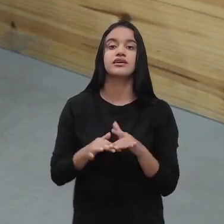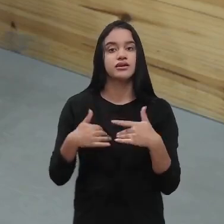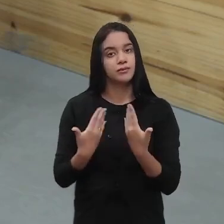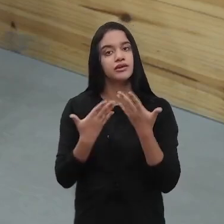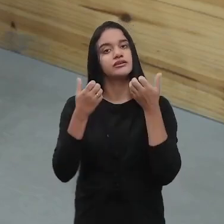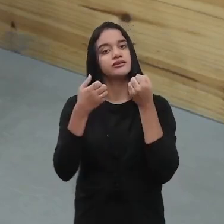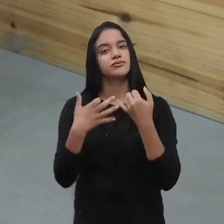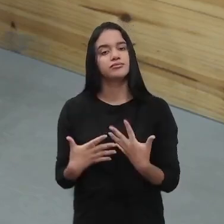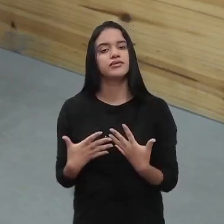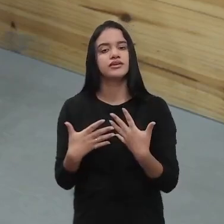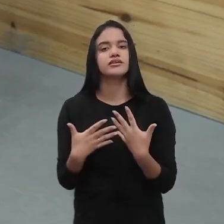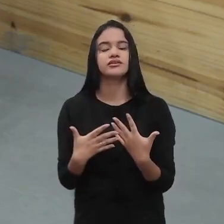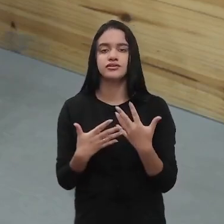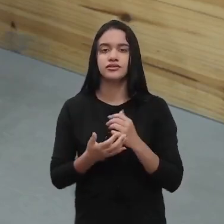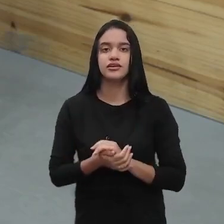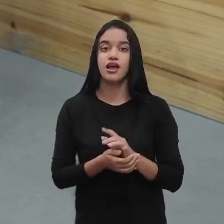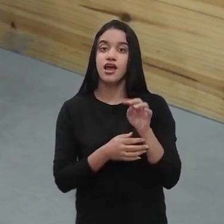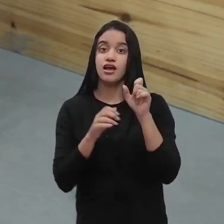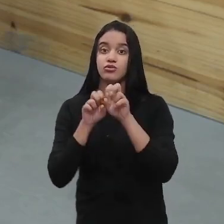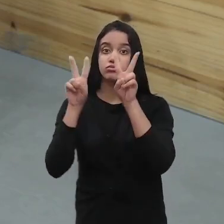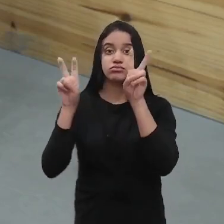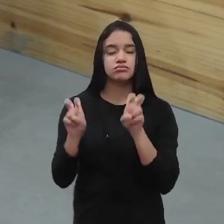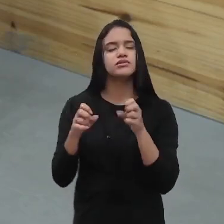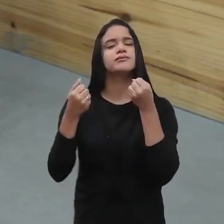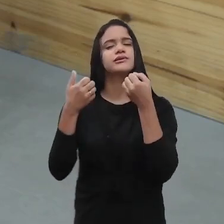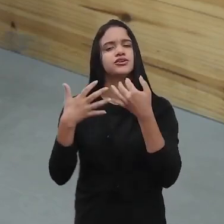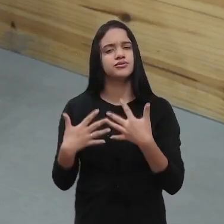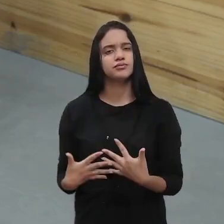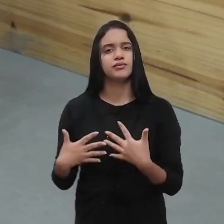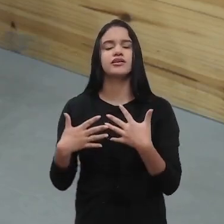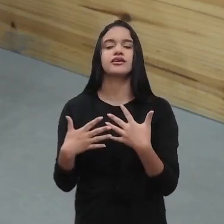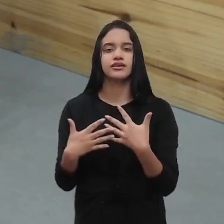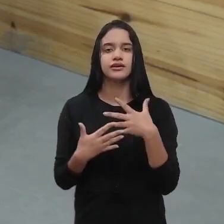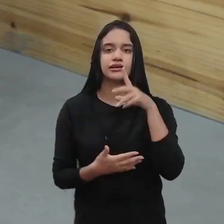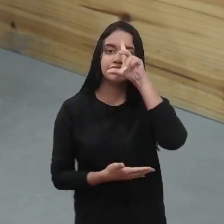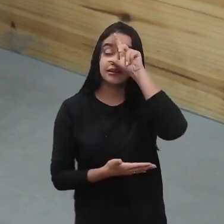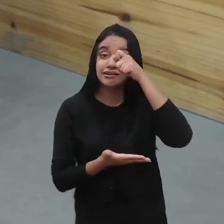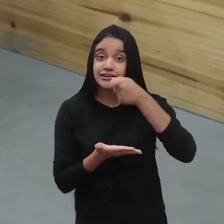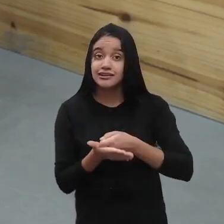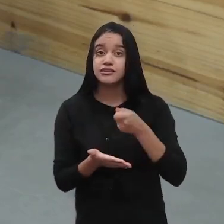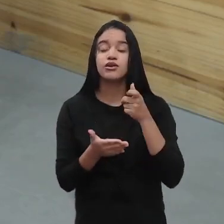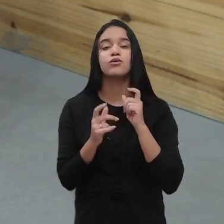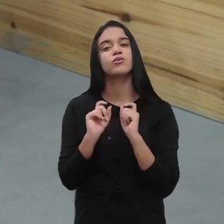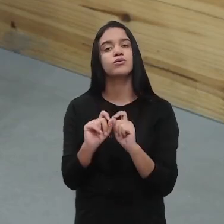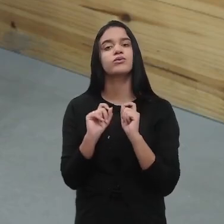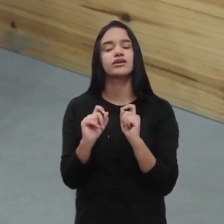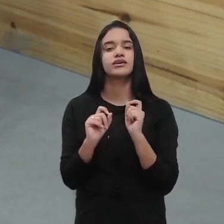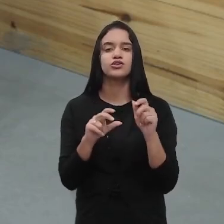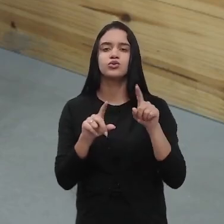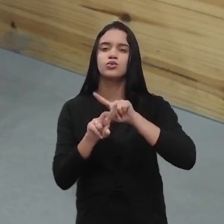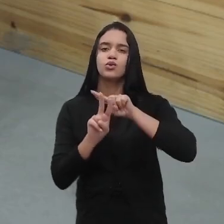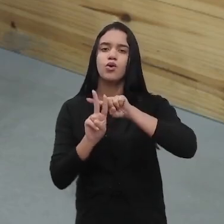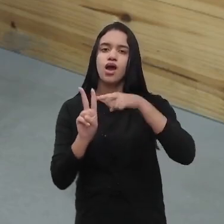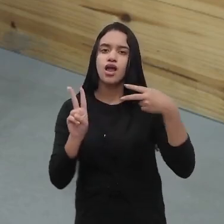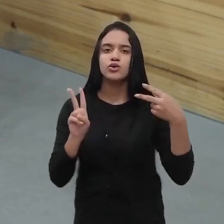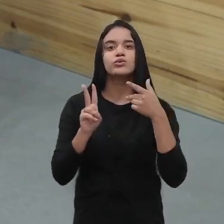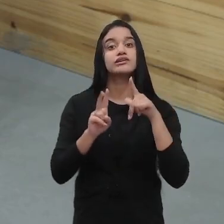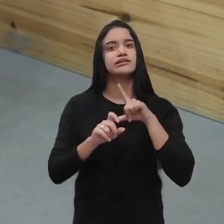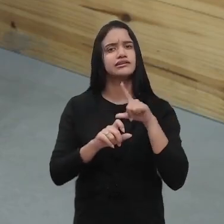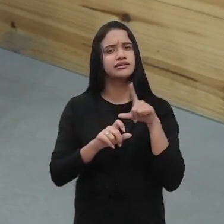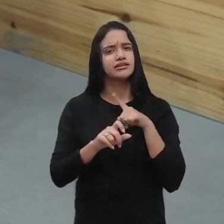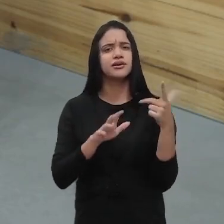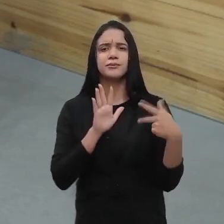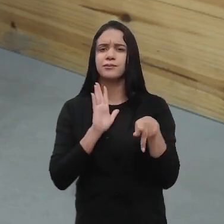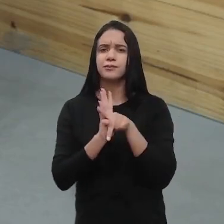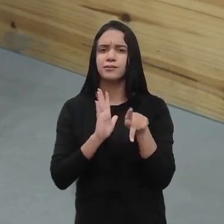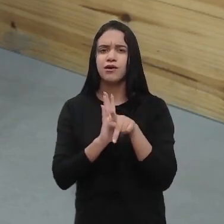isso, é o teórico desse tema. Ele fala que essa tomada de decisão, a gente lança mão dos recursos que a gente tem cognitivos